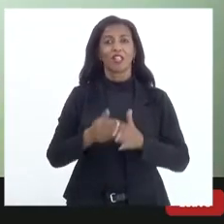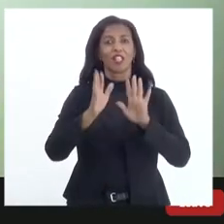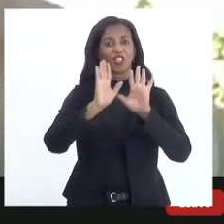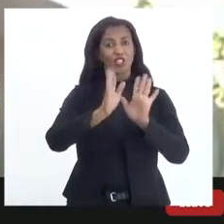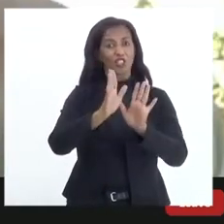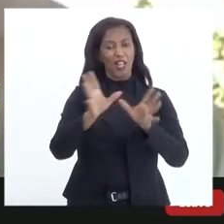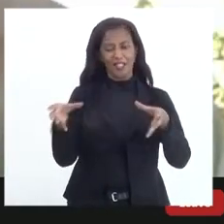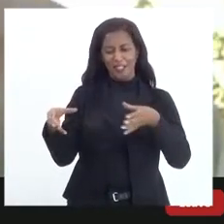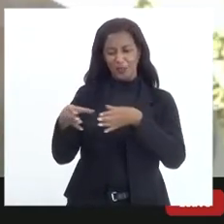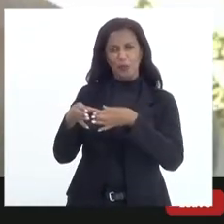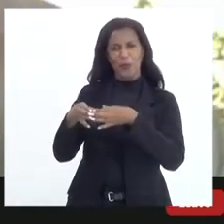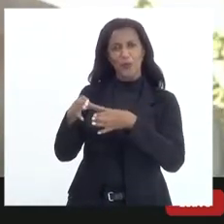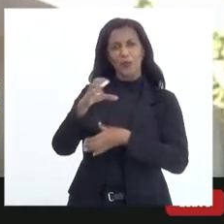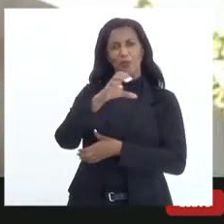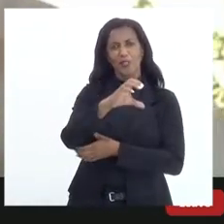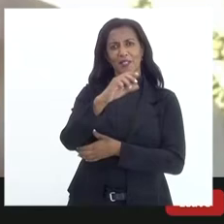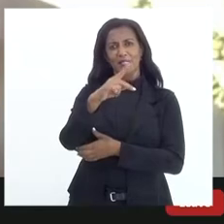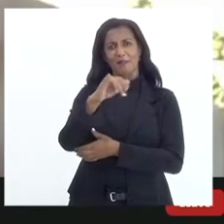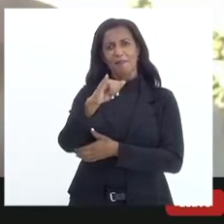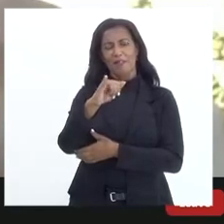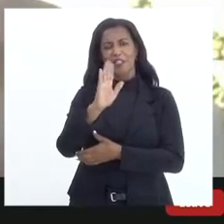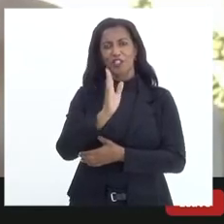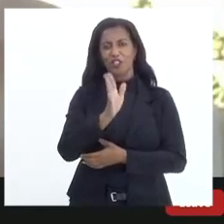Já está no grupo da CPI. Tá?